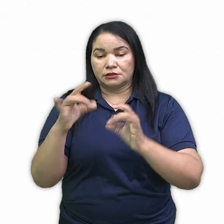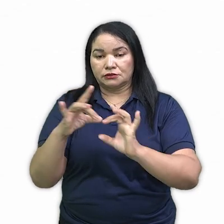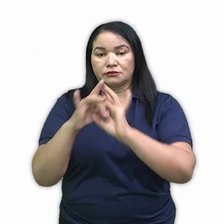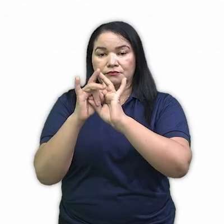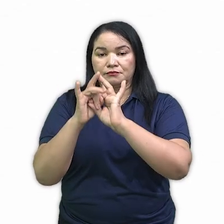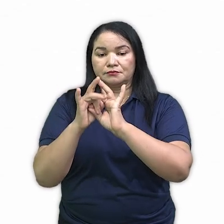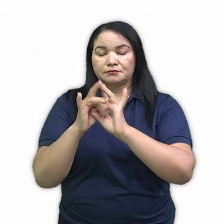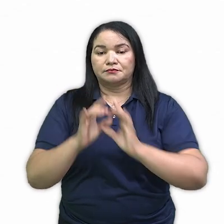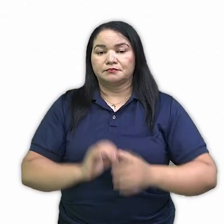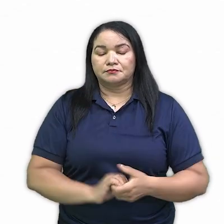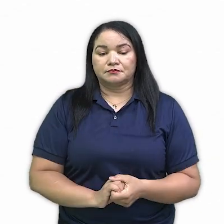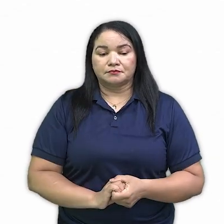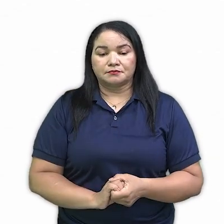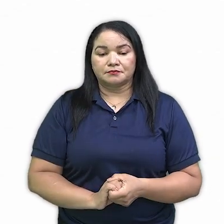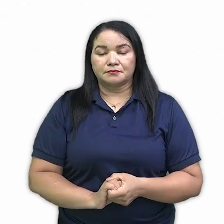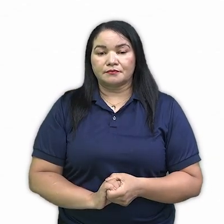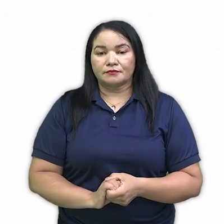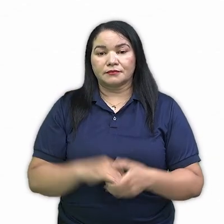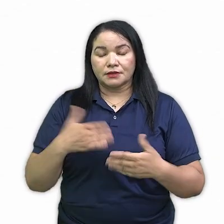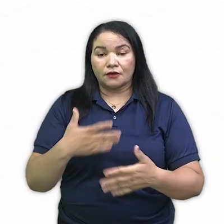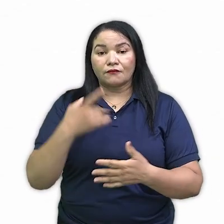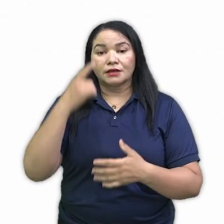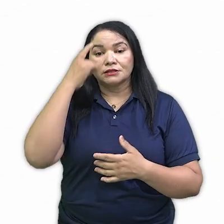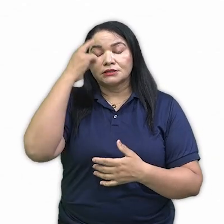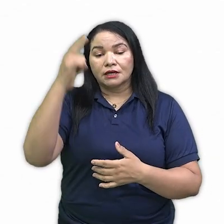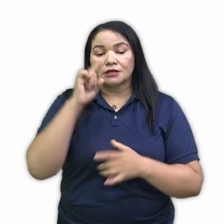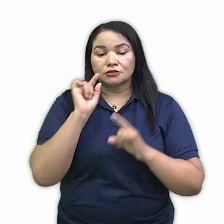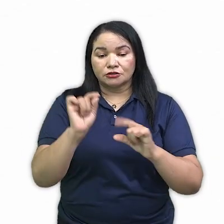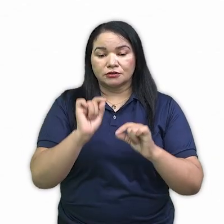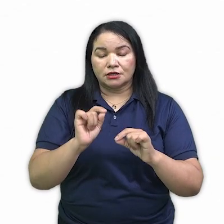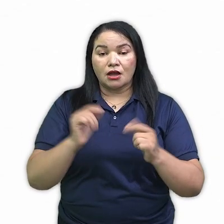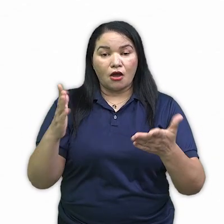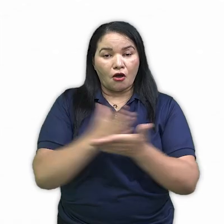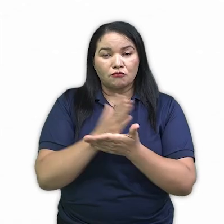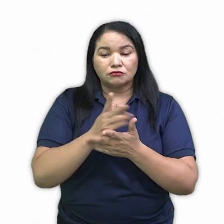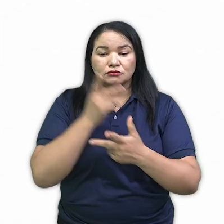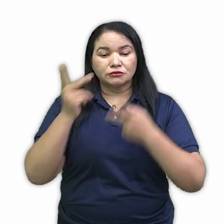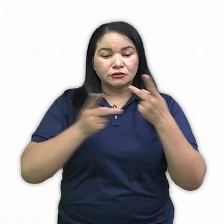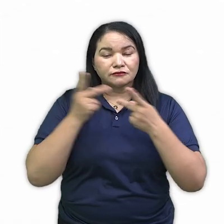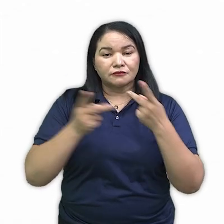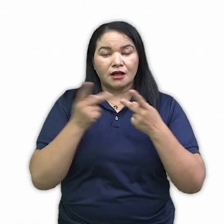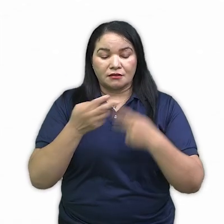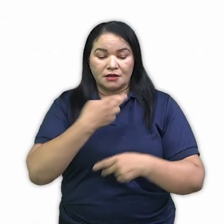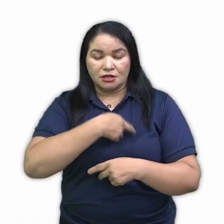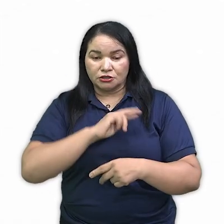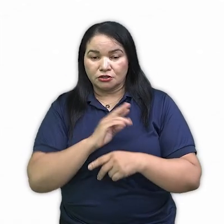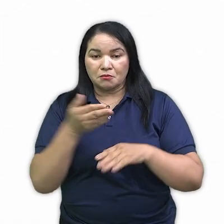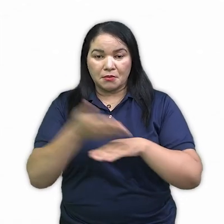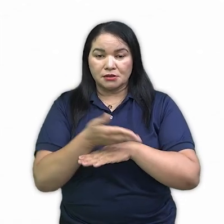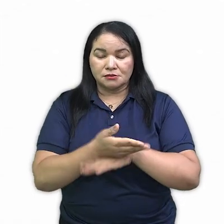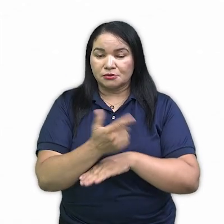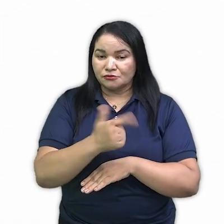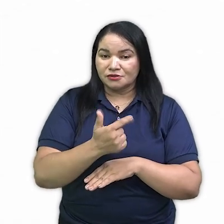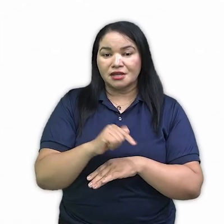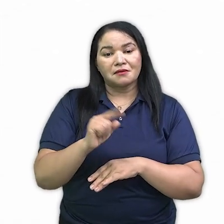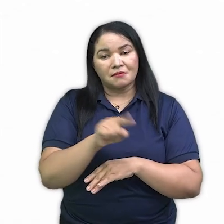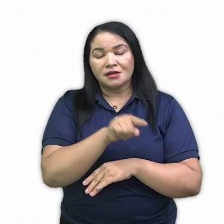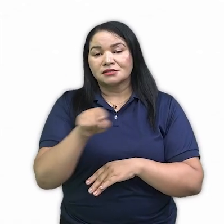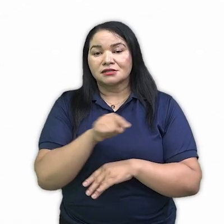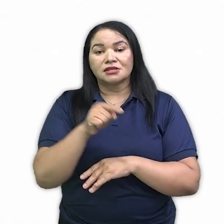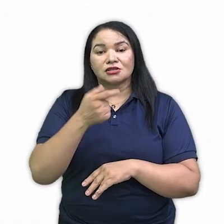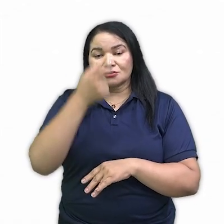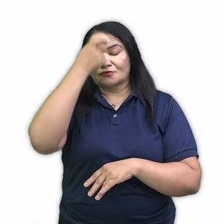o transcendente. Perfeito, então? E aí aquela ideia aí, olha, mesmo aqueles que não professam qualquer religião,